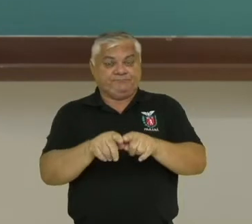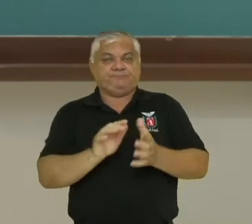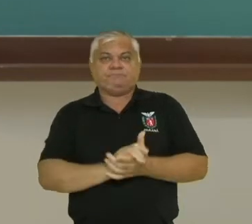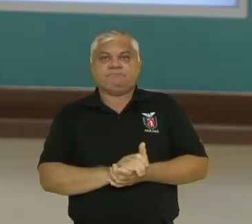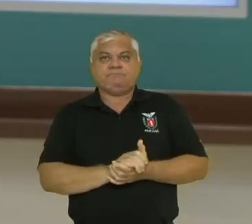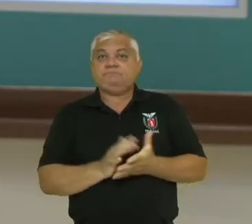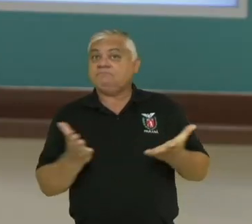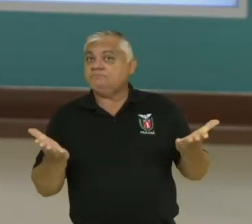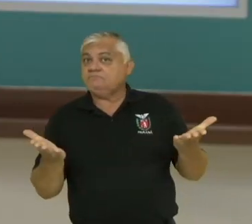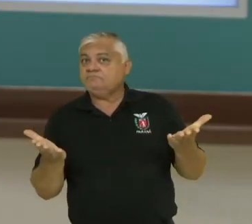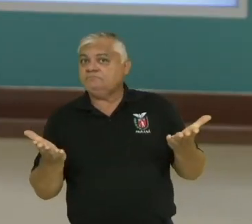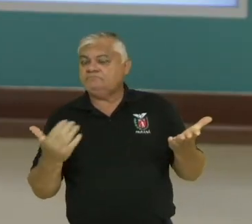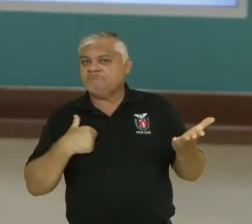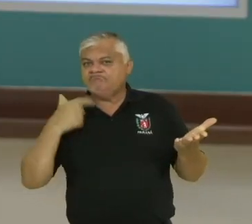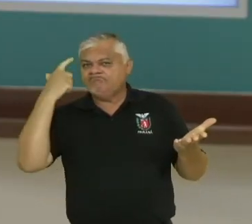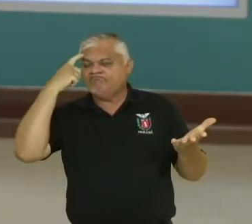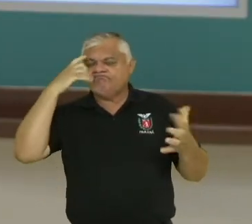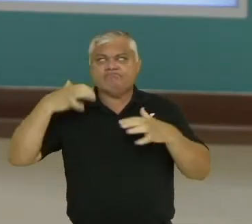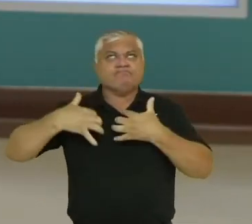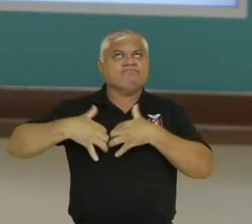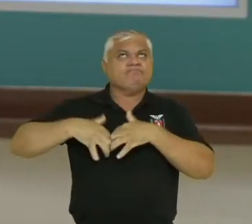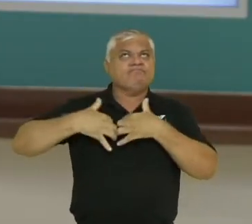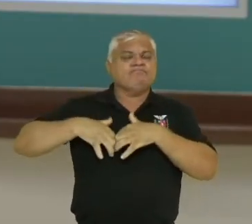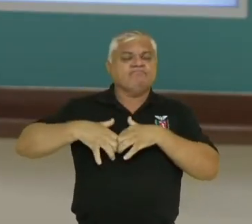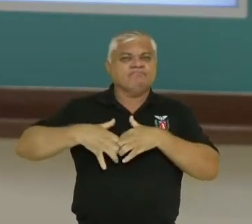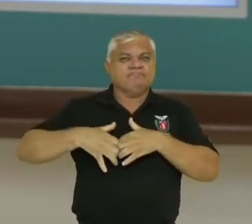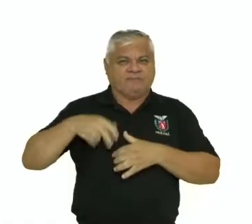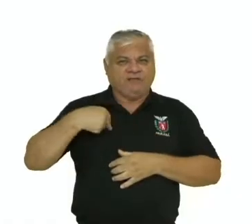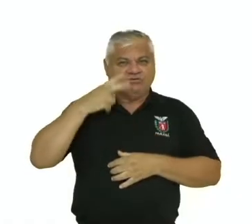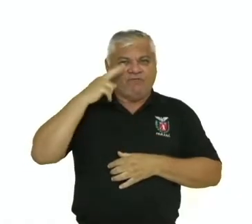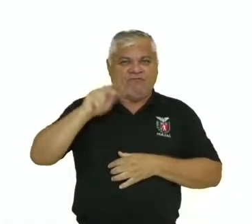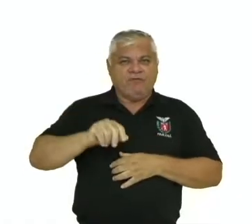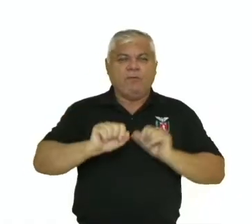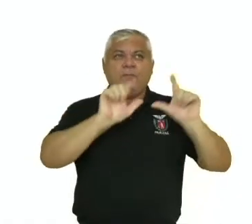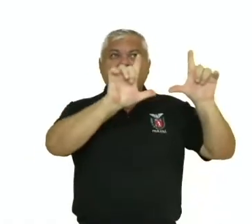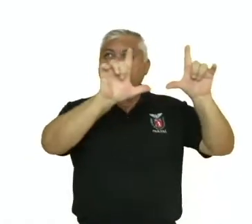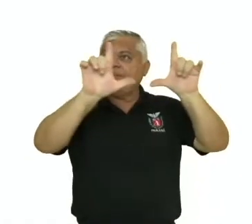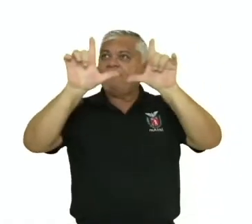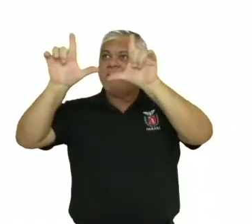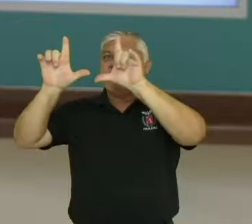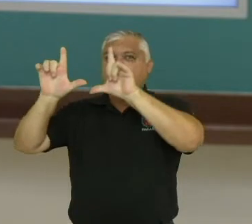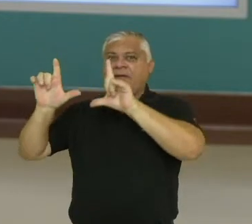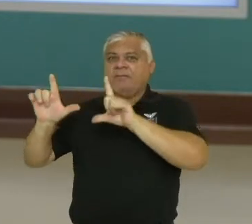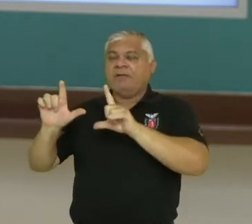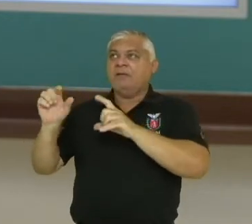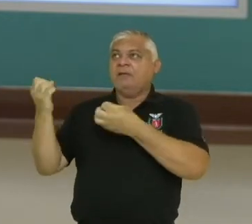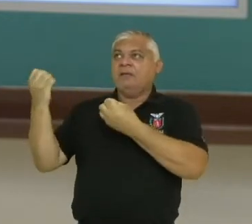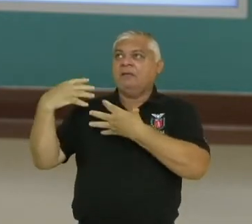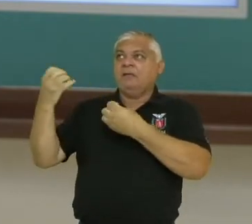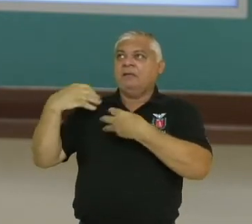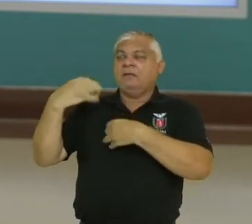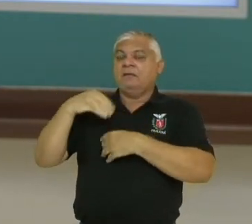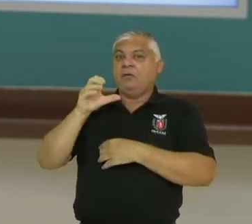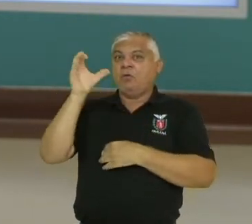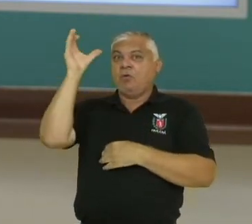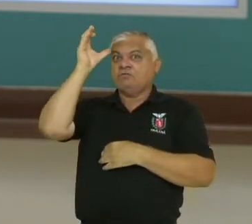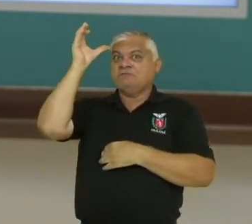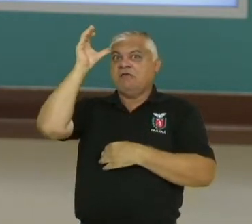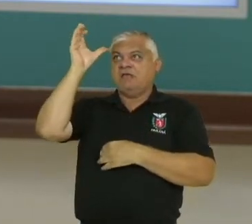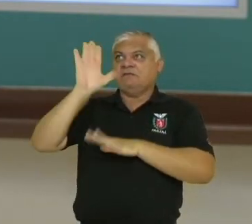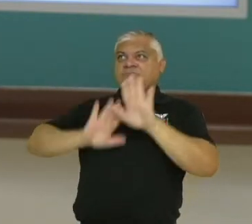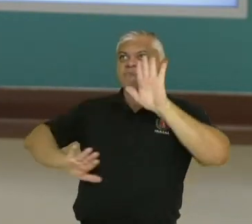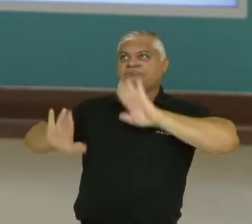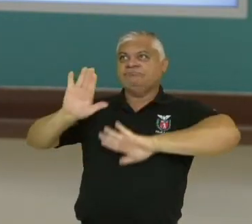Voltamos! E aí, pensou bem na pergunta? Você já viu algum cartaz de campanha educativa como esse aqui? Não precisa ser o